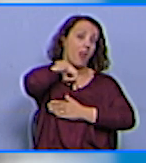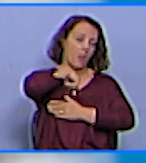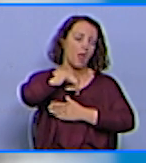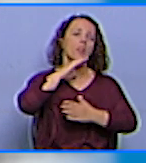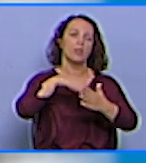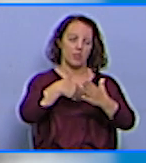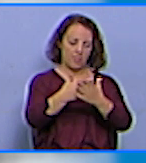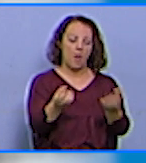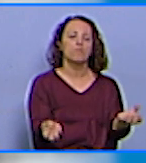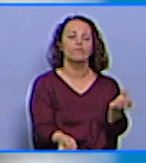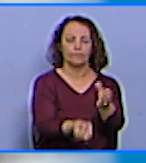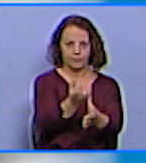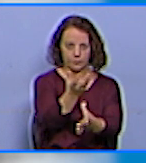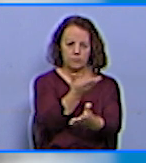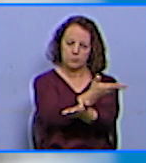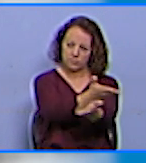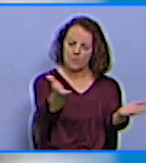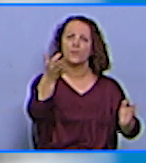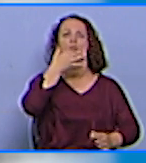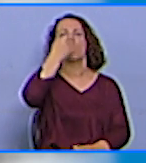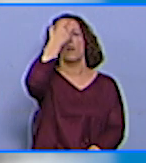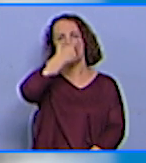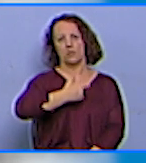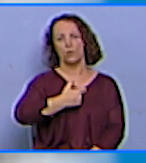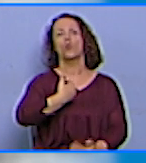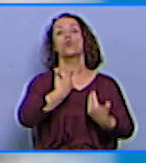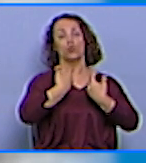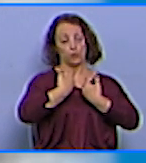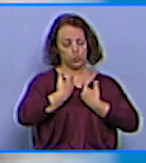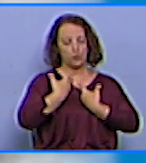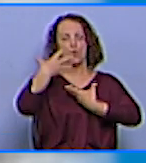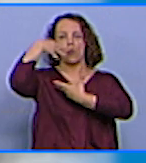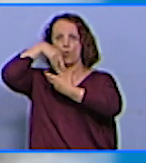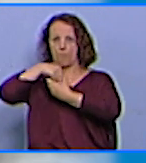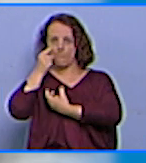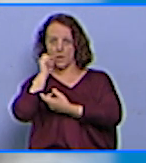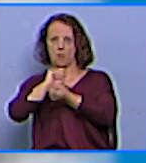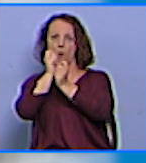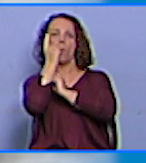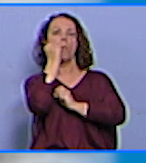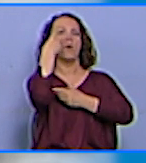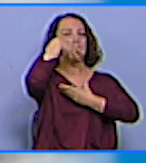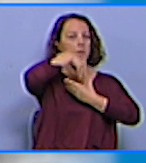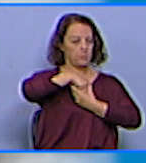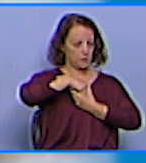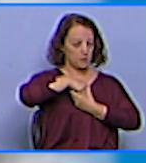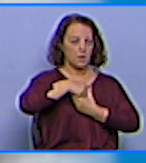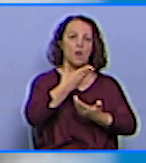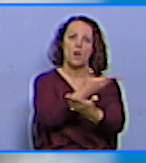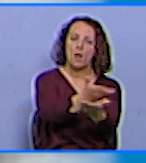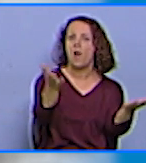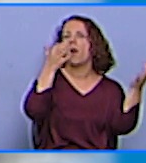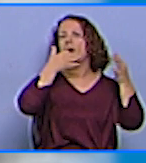obras. Acreditai-me, eu estou no Pai e o Pai está em mim. Acreditai,